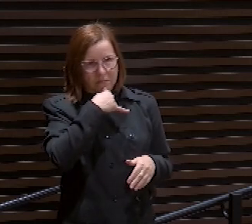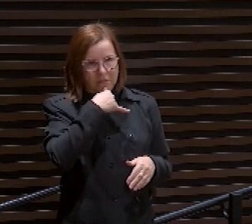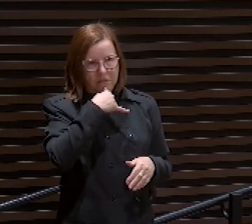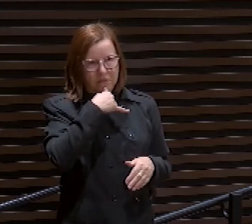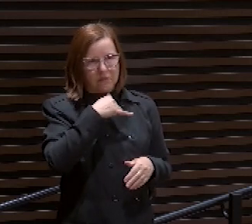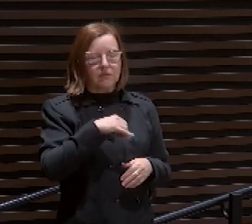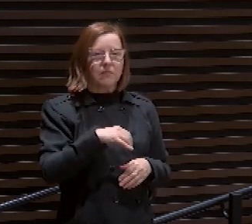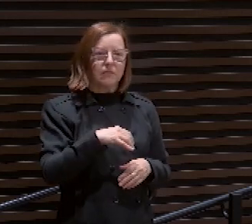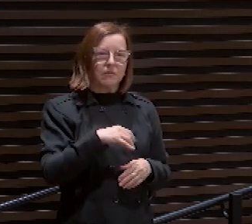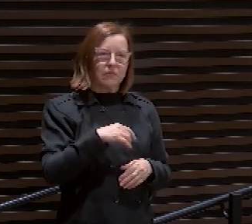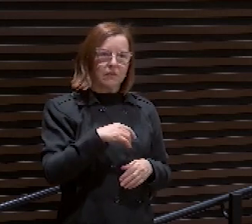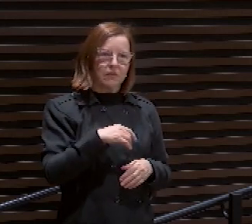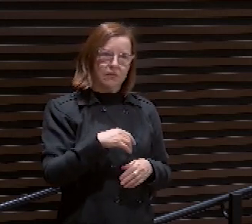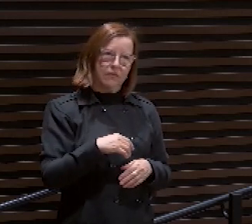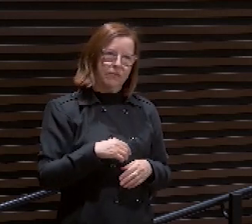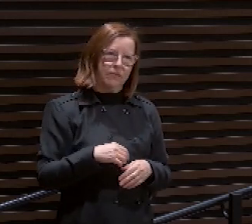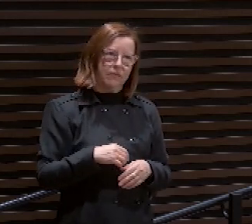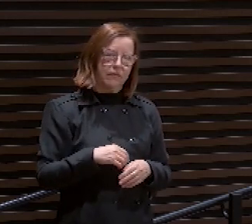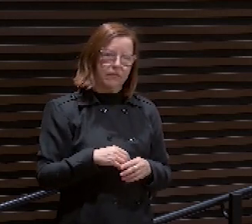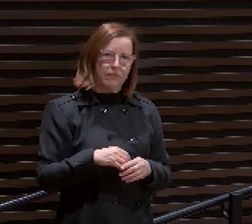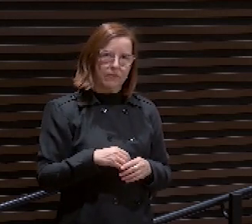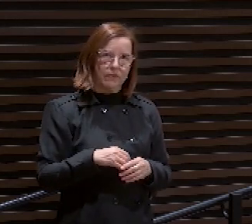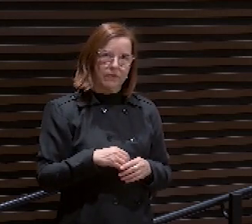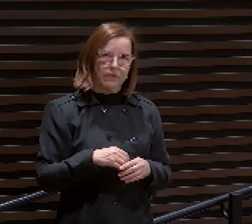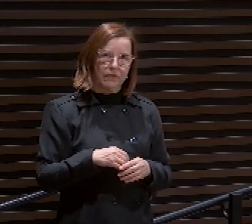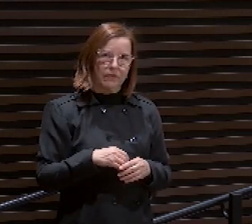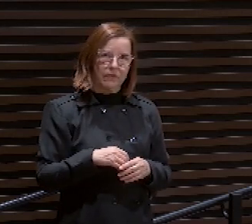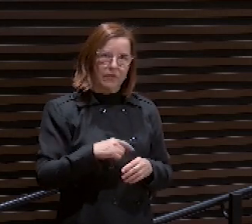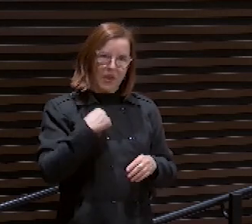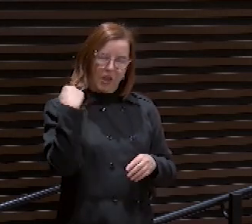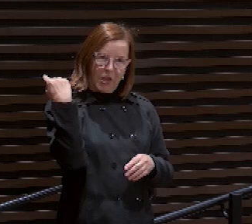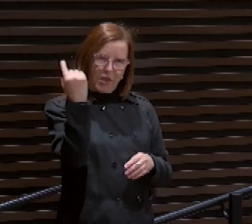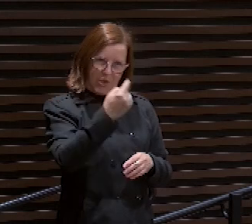Será que nós nos enquadramos nas atitudes dos bem-aventurados?